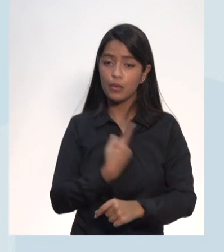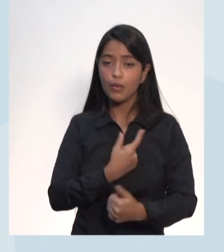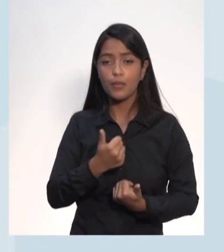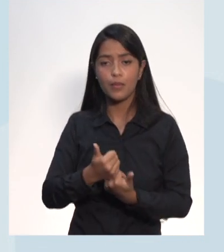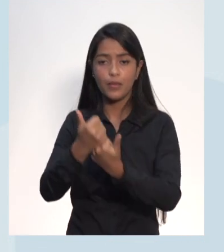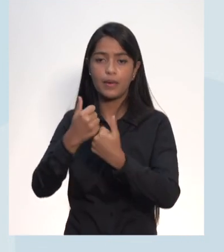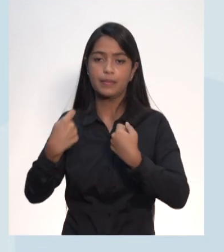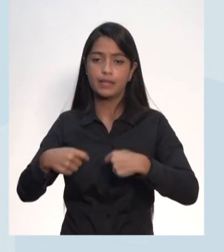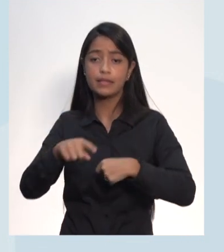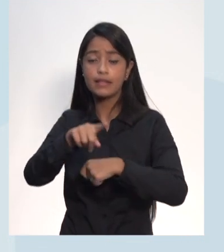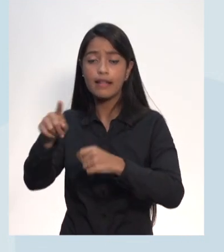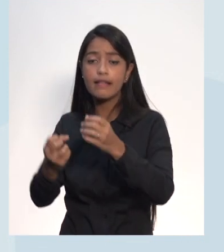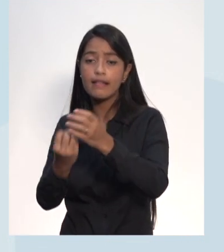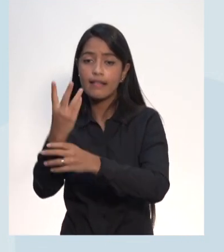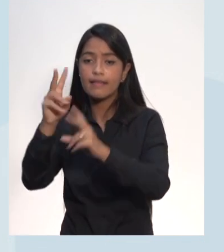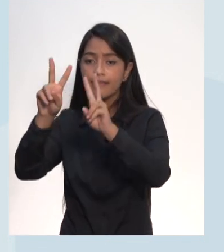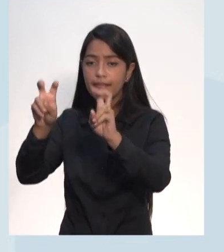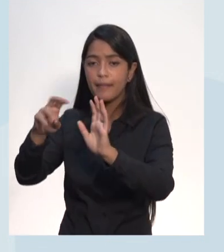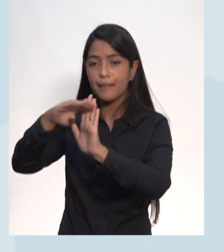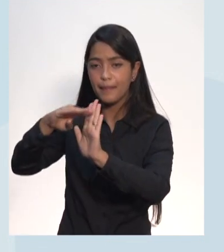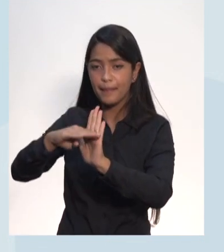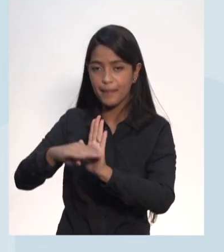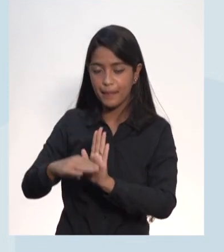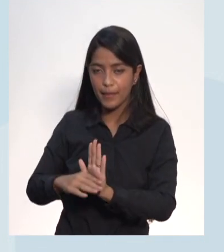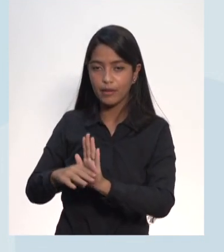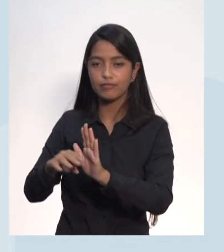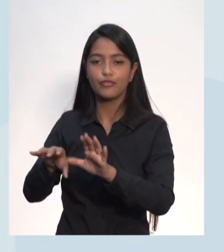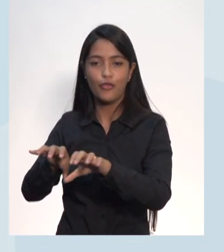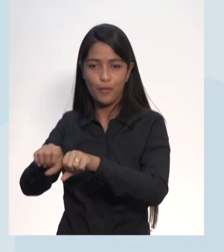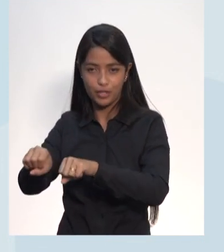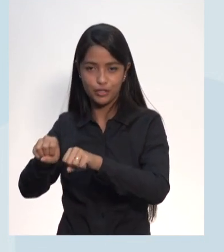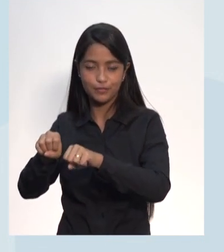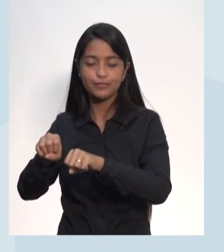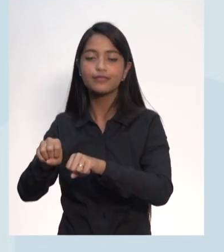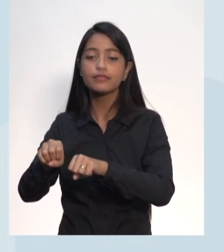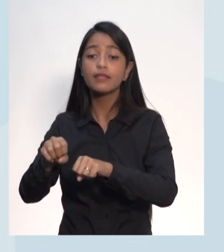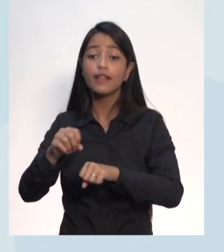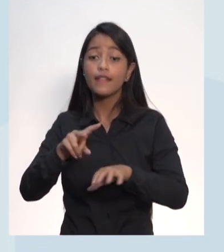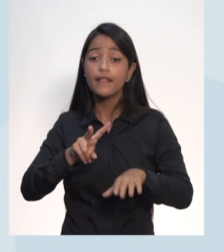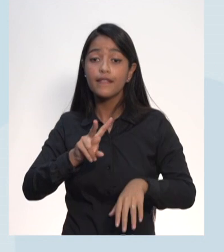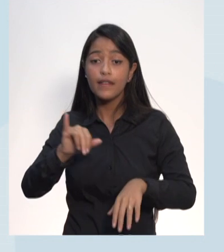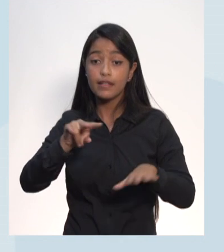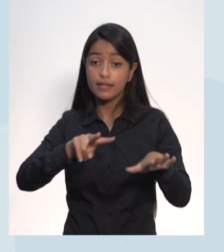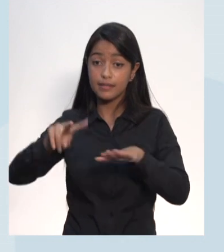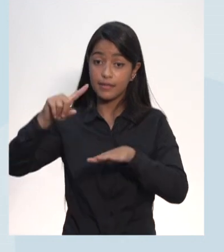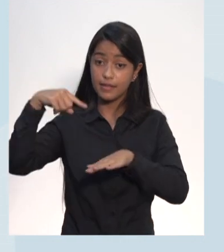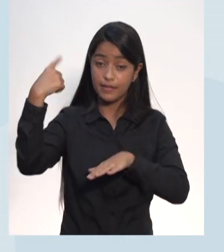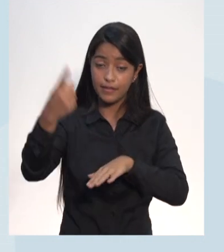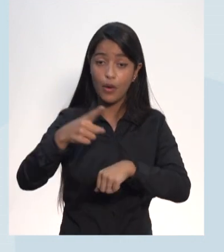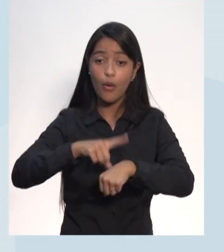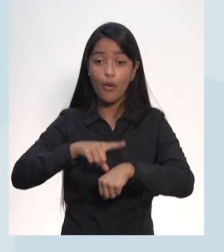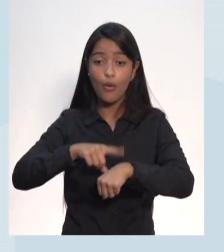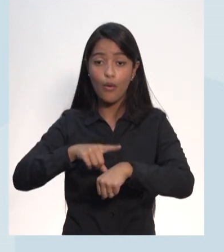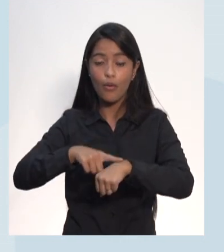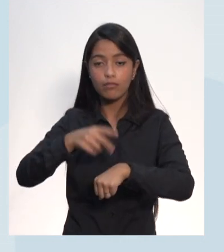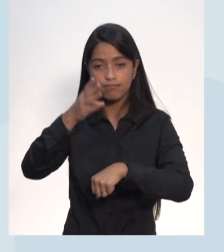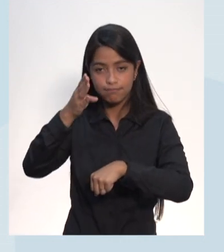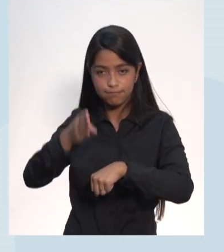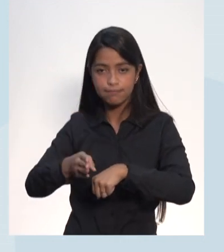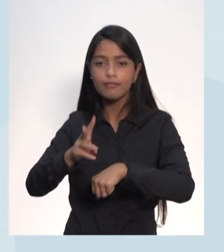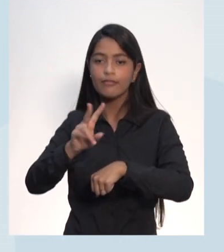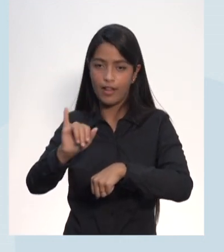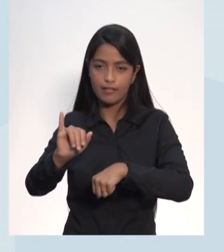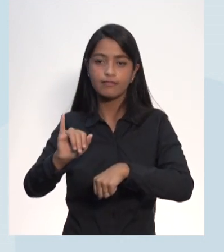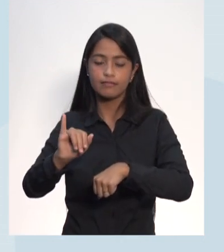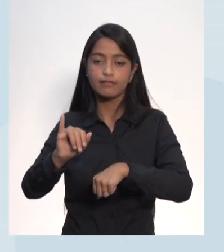pautas formativas. A partir da semana que vem, nós teremos um horário fixo para a EFAP, no caso dos anos finais